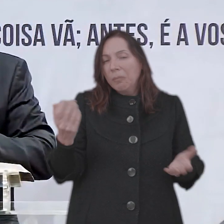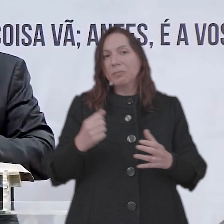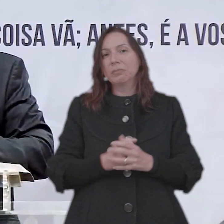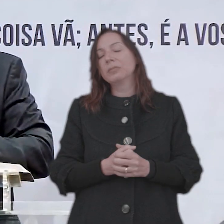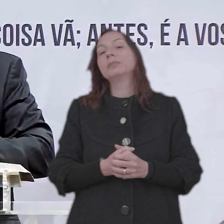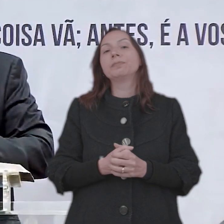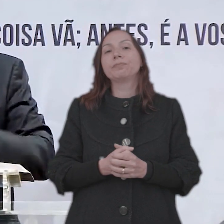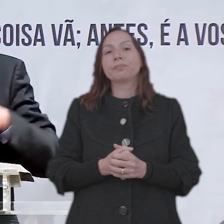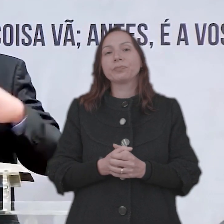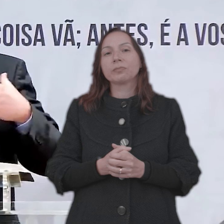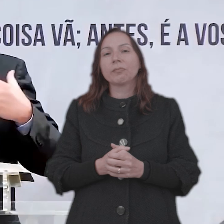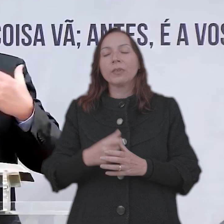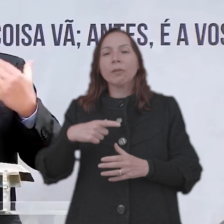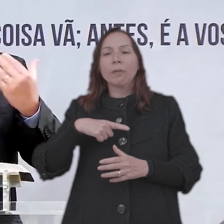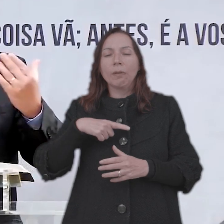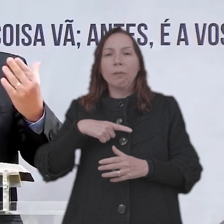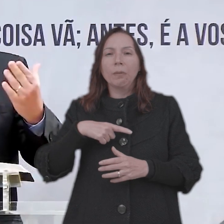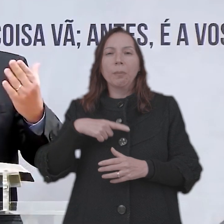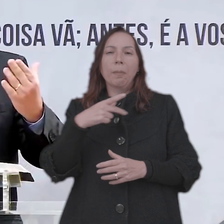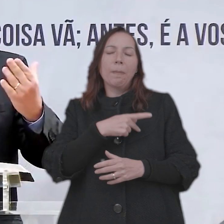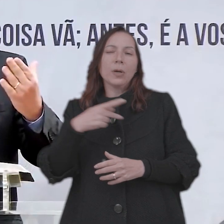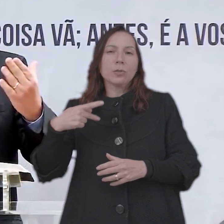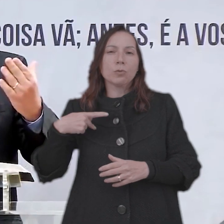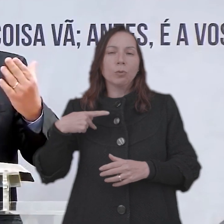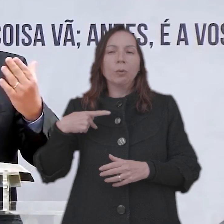Um puritano, e depois